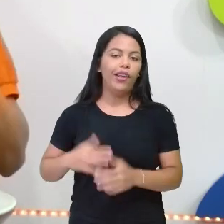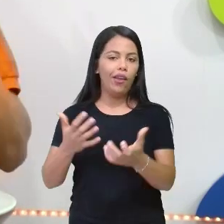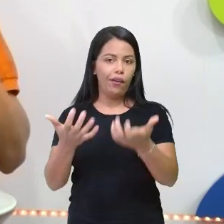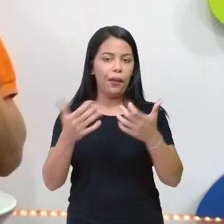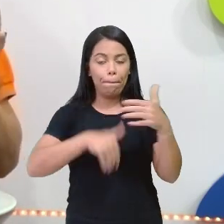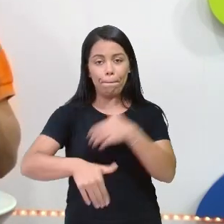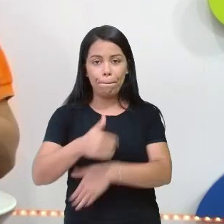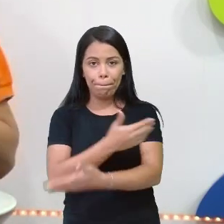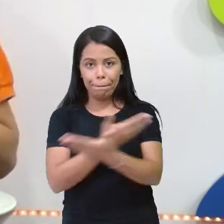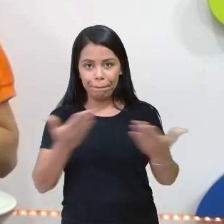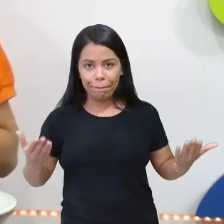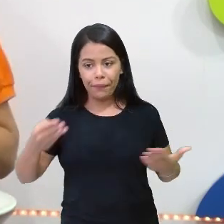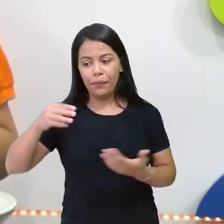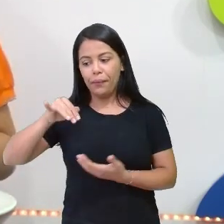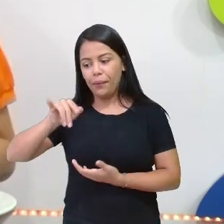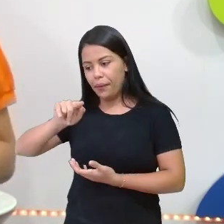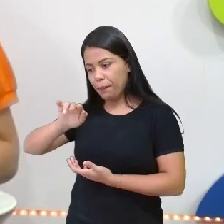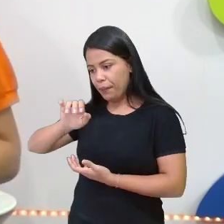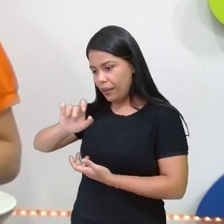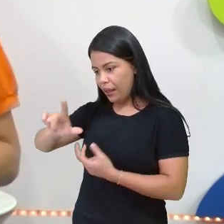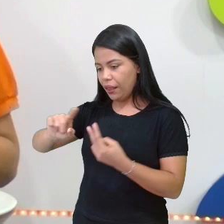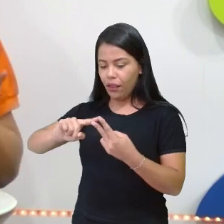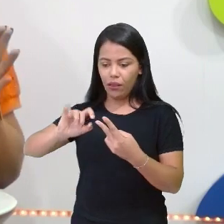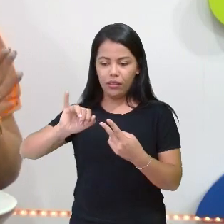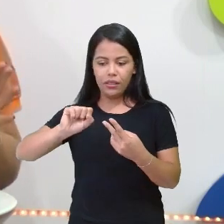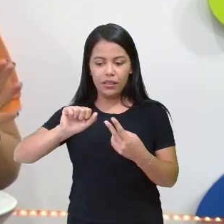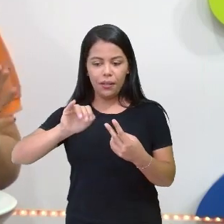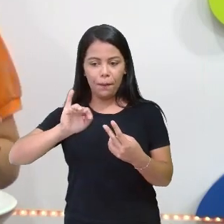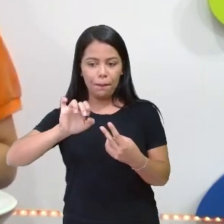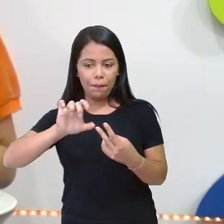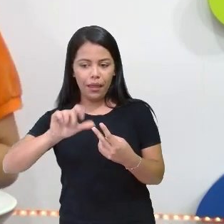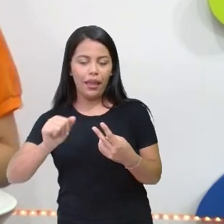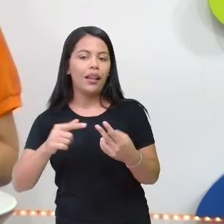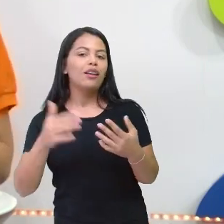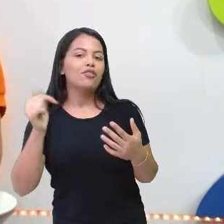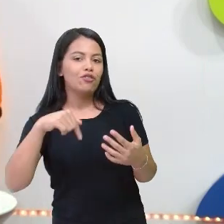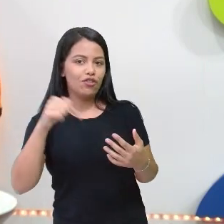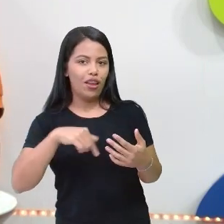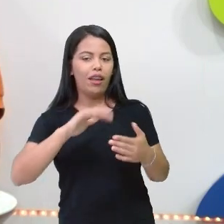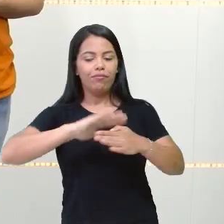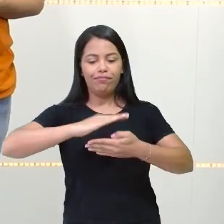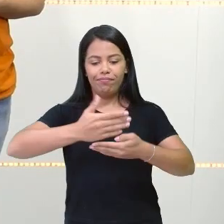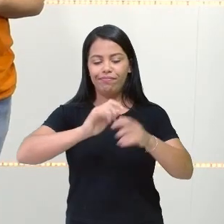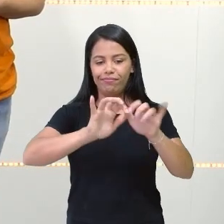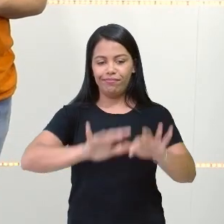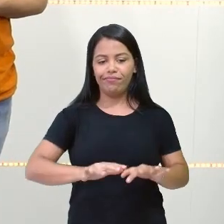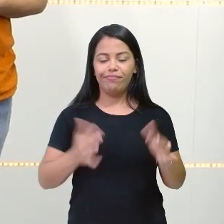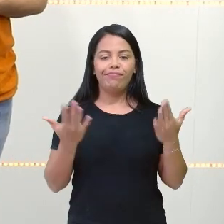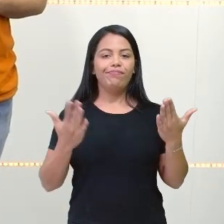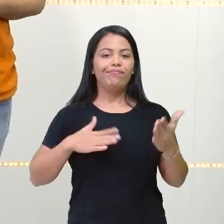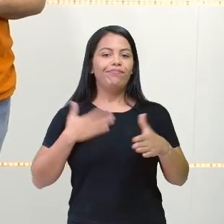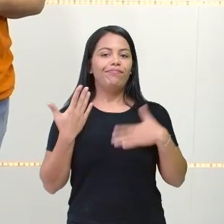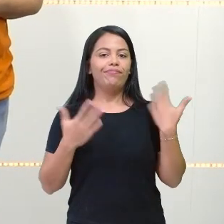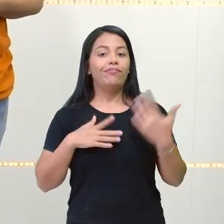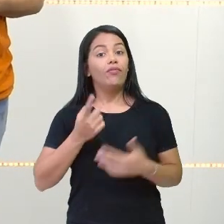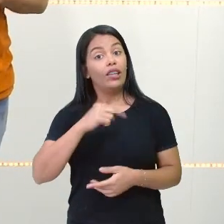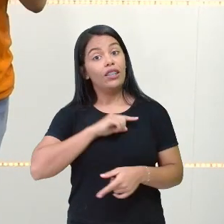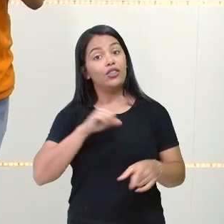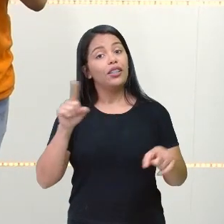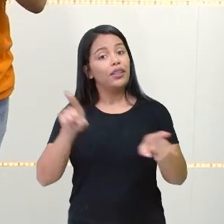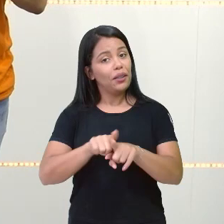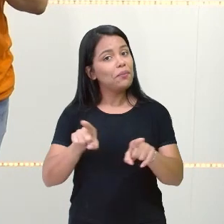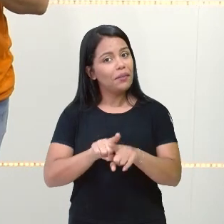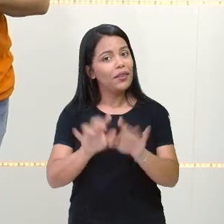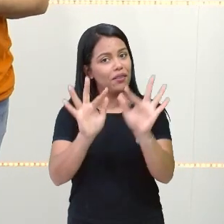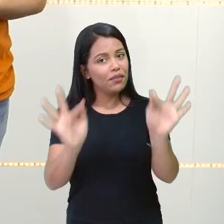vocês. Miguel e Isabela já estão por aqui, super feliz. Isso, legal. E a gente também está muito feliz por